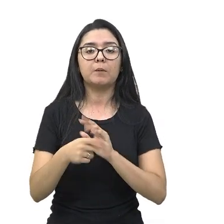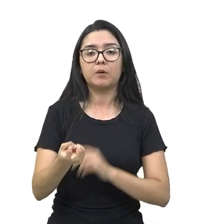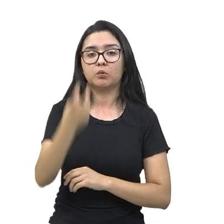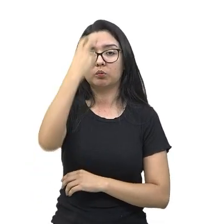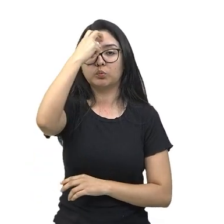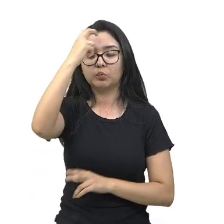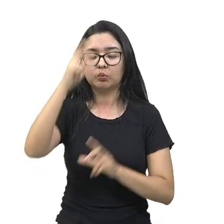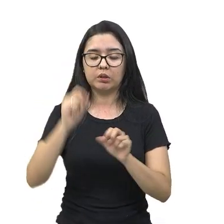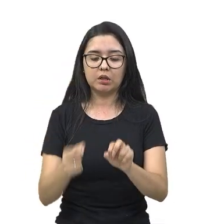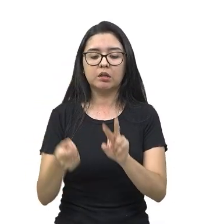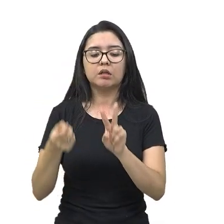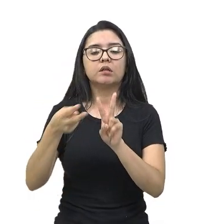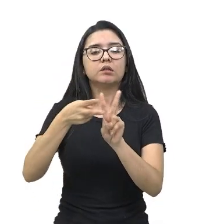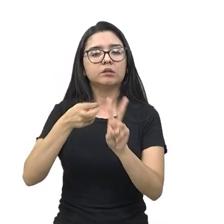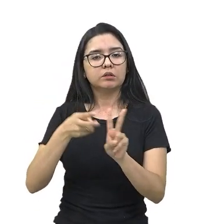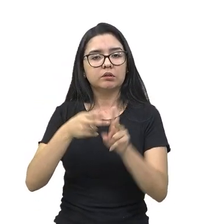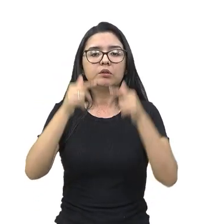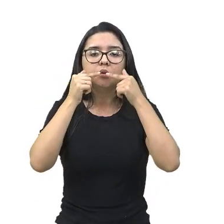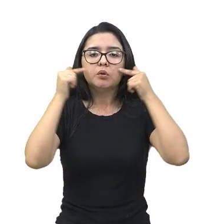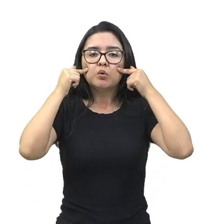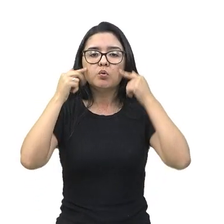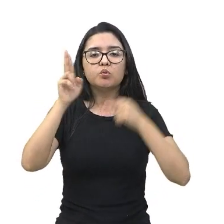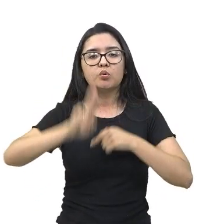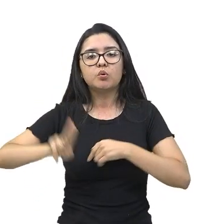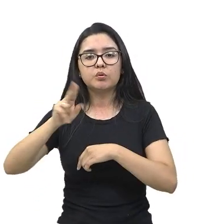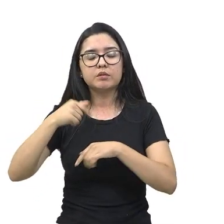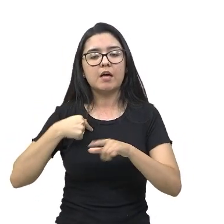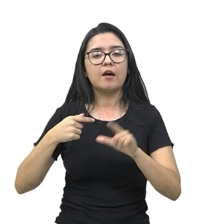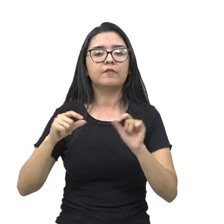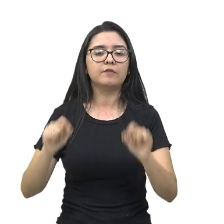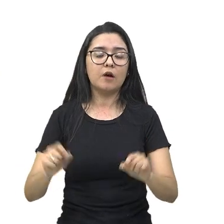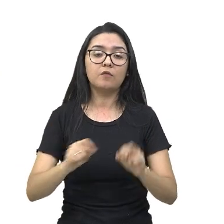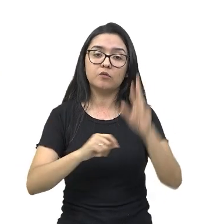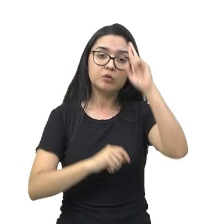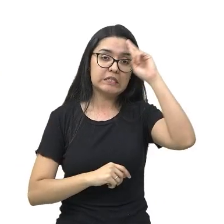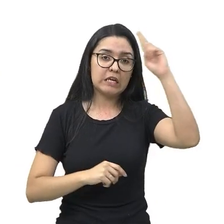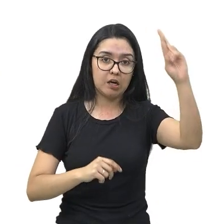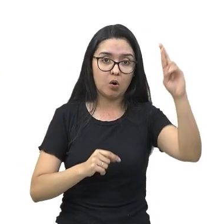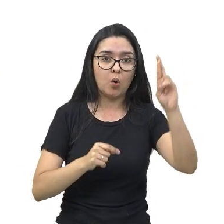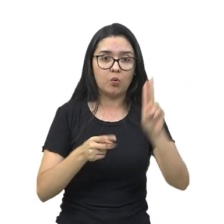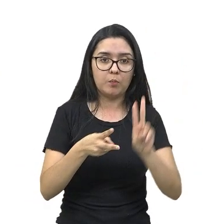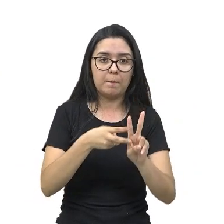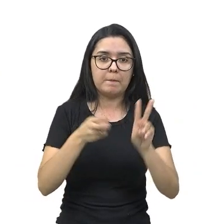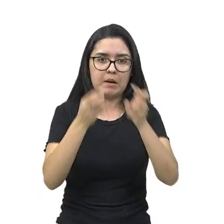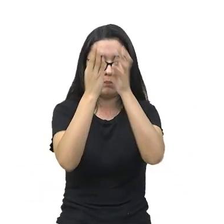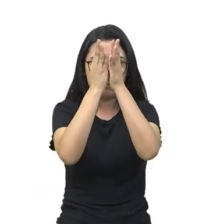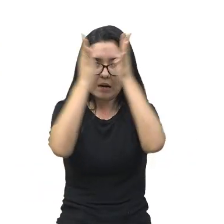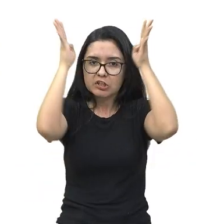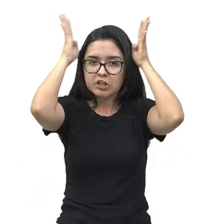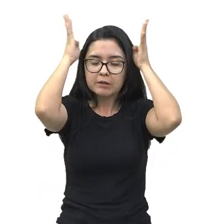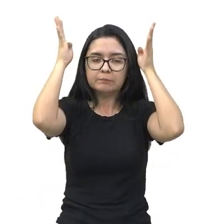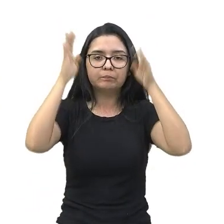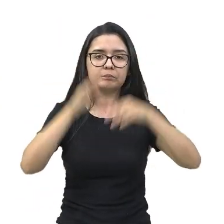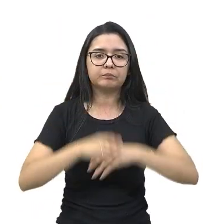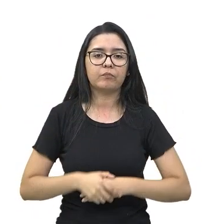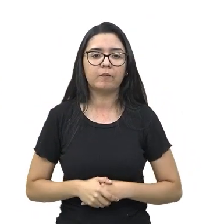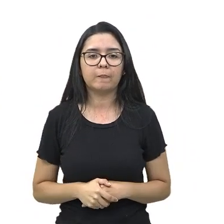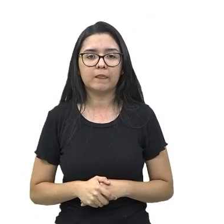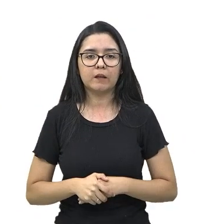de utilizar de forma medicinal esses líderes, esses pajés que ajudam na cura, certo?